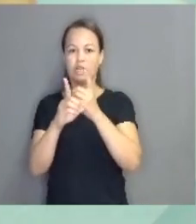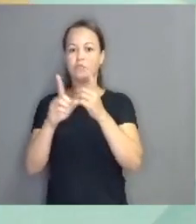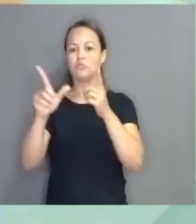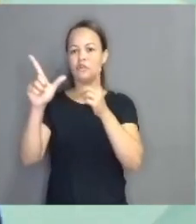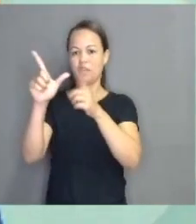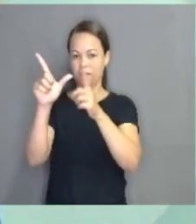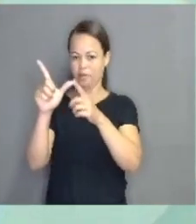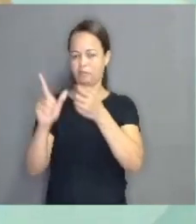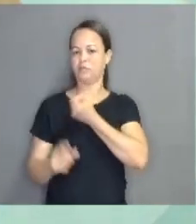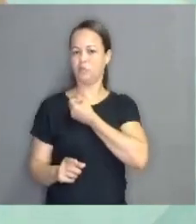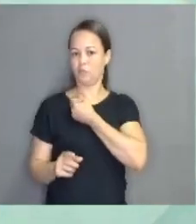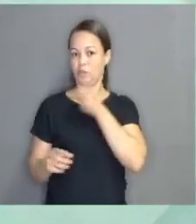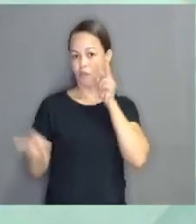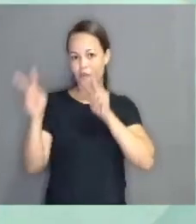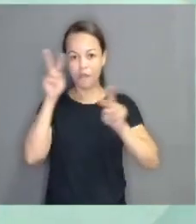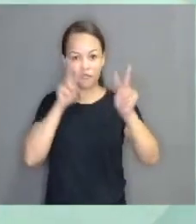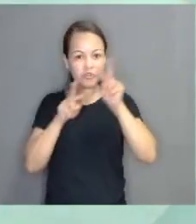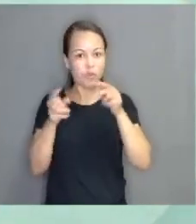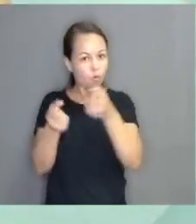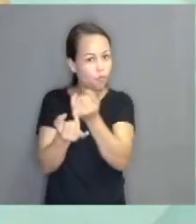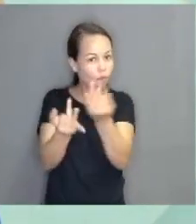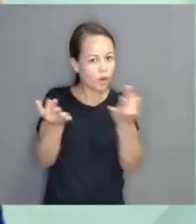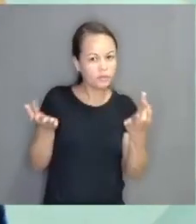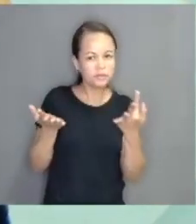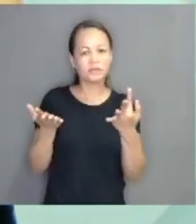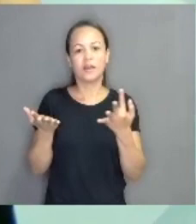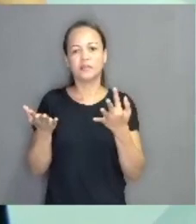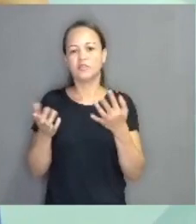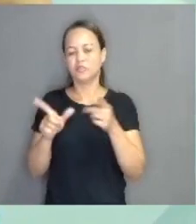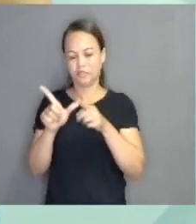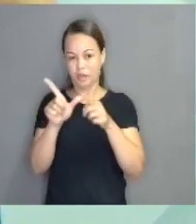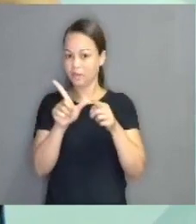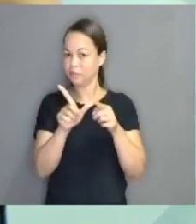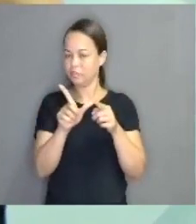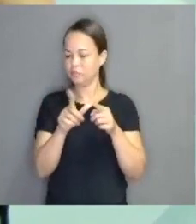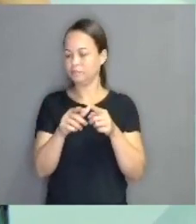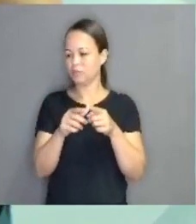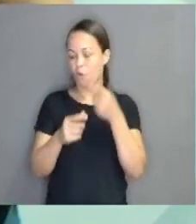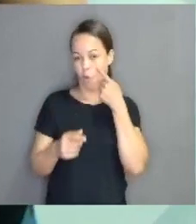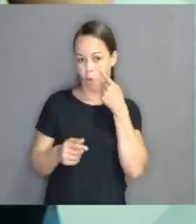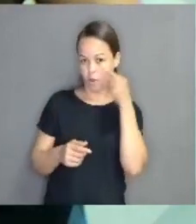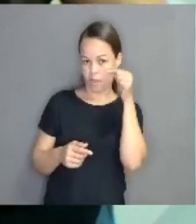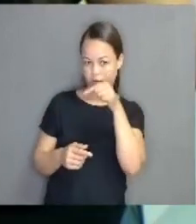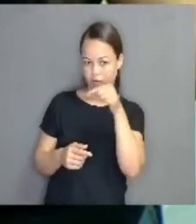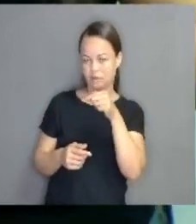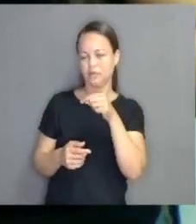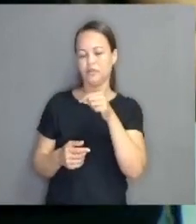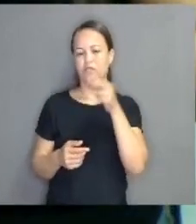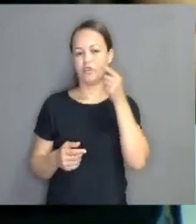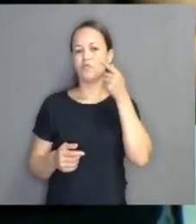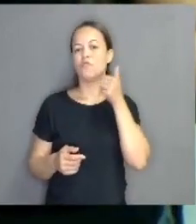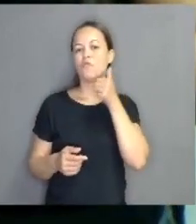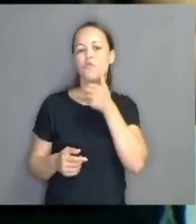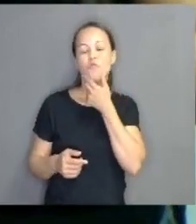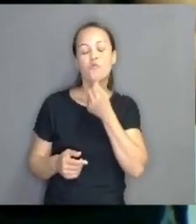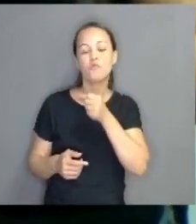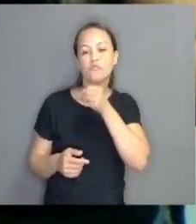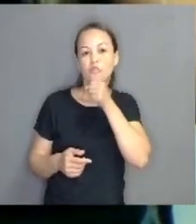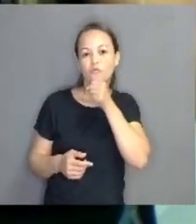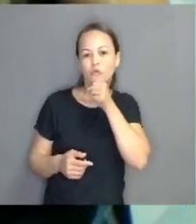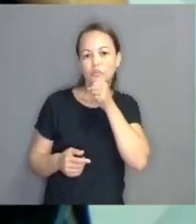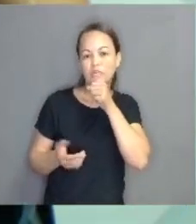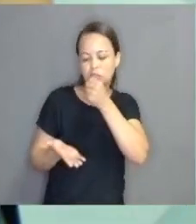letras e números nós já achamos no nosso dia a dia? Olha aqui, tá vendo o vovô? O vovô está segurando uma carteira de